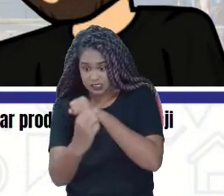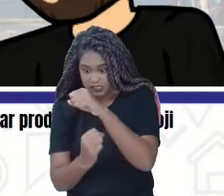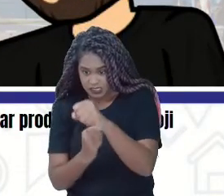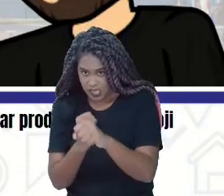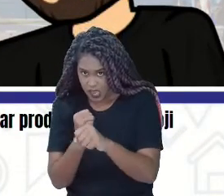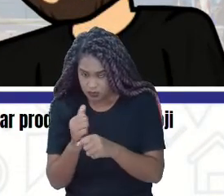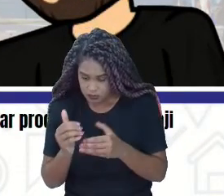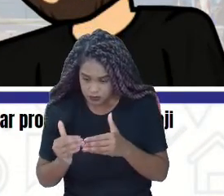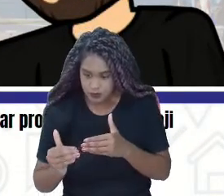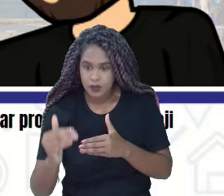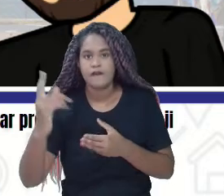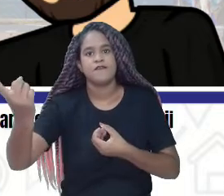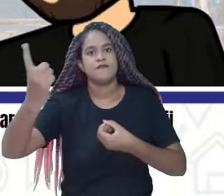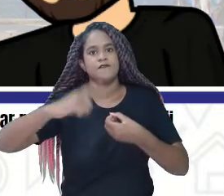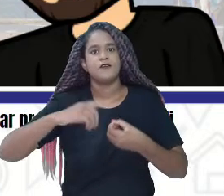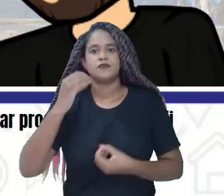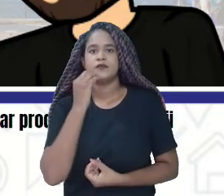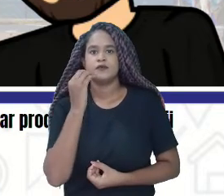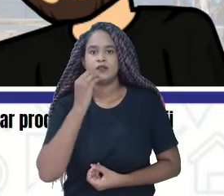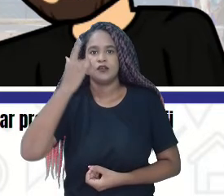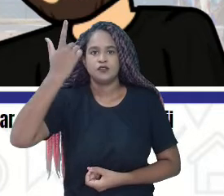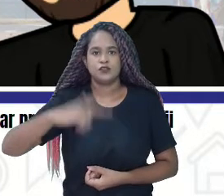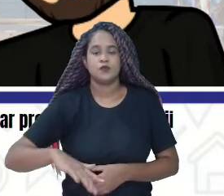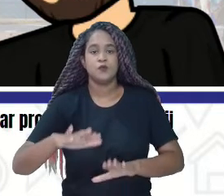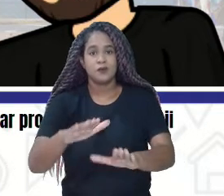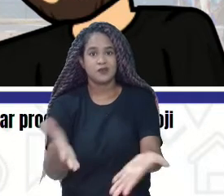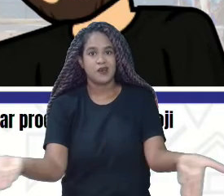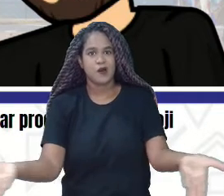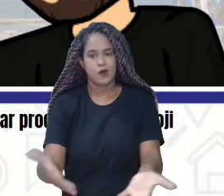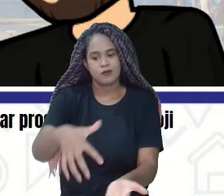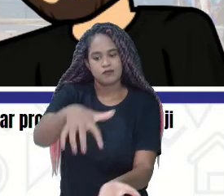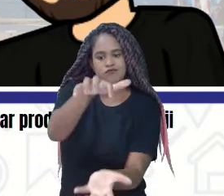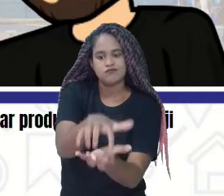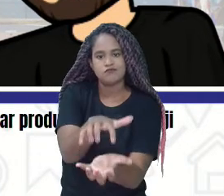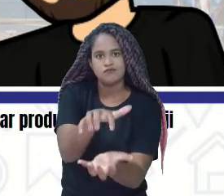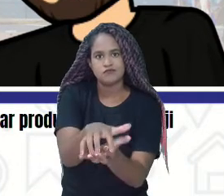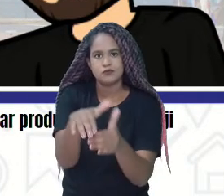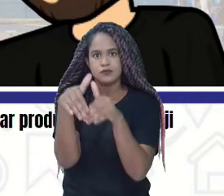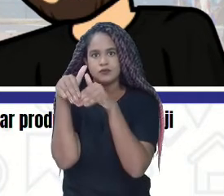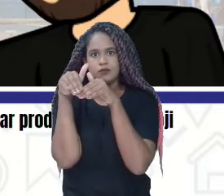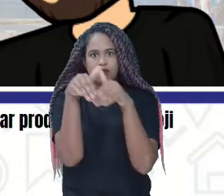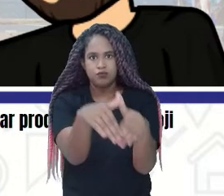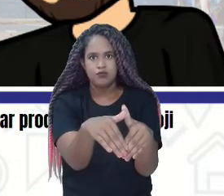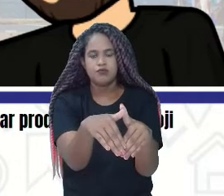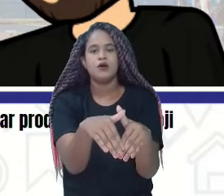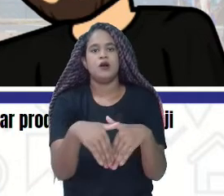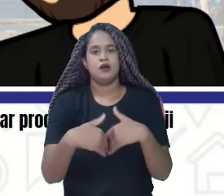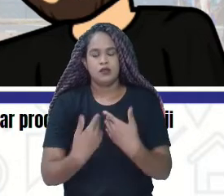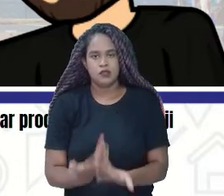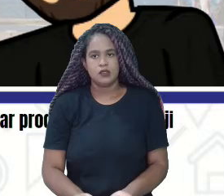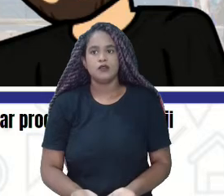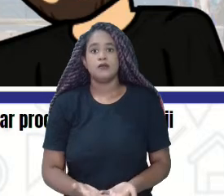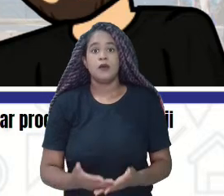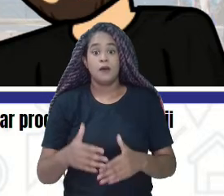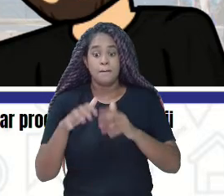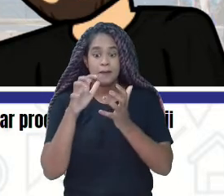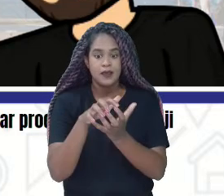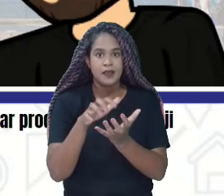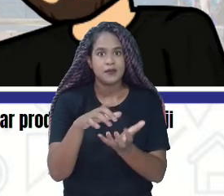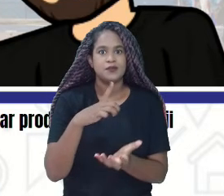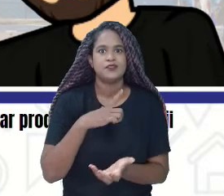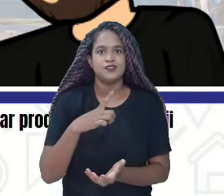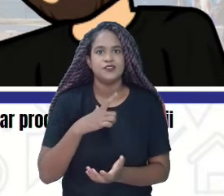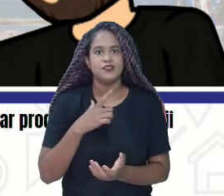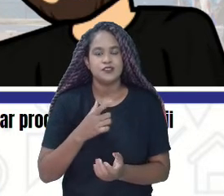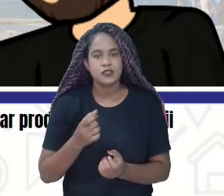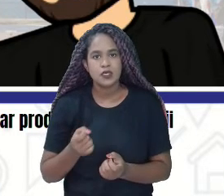retornam e atacaram Pernambuco, que concentravam a grande parte, né, da produção do açúcar